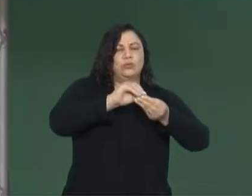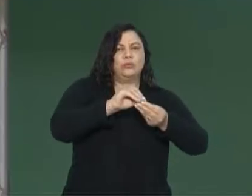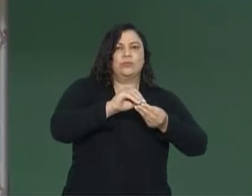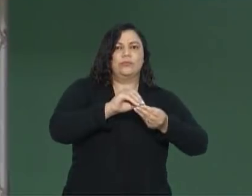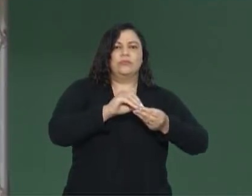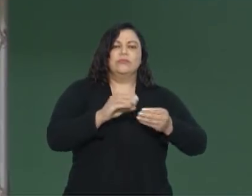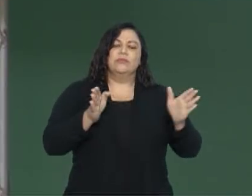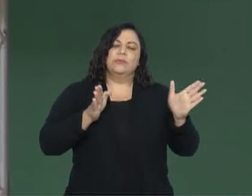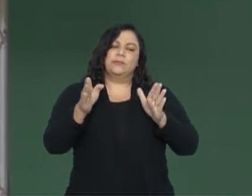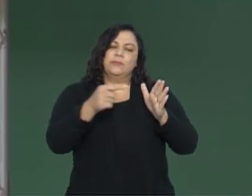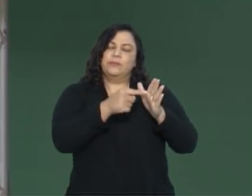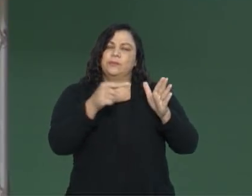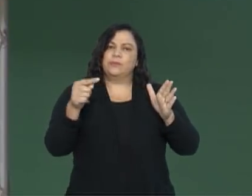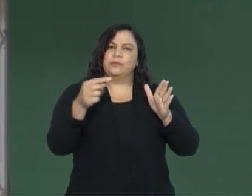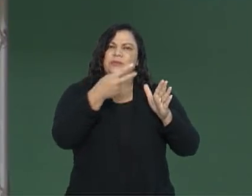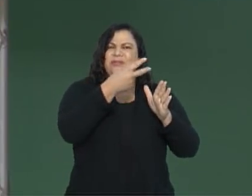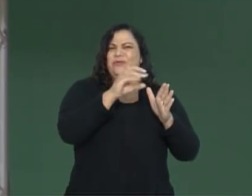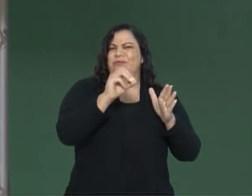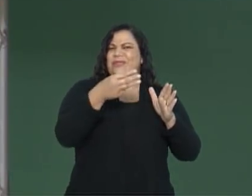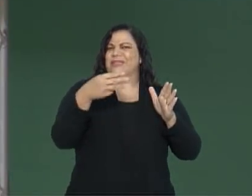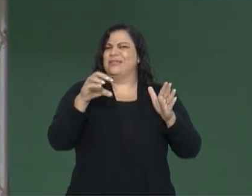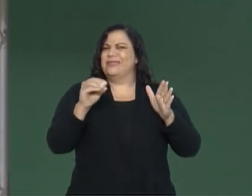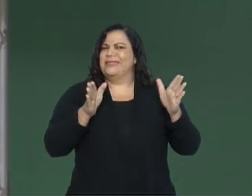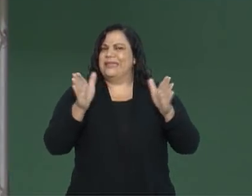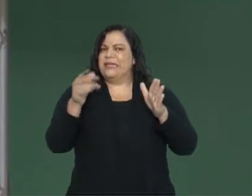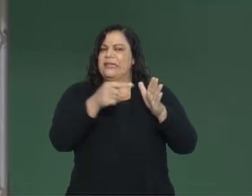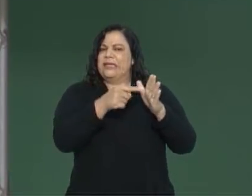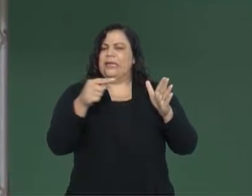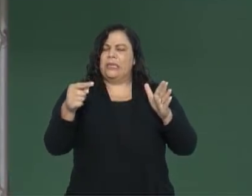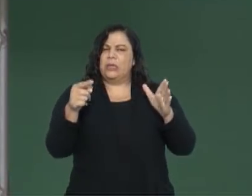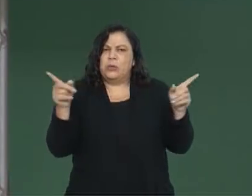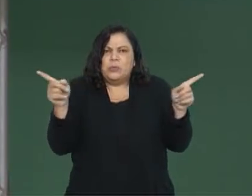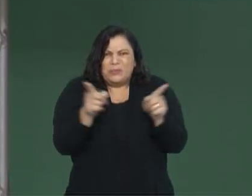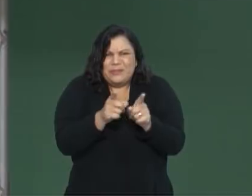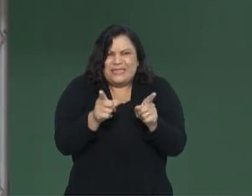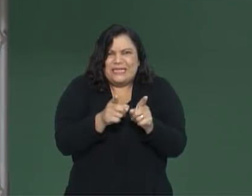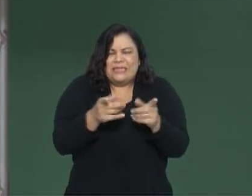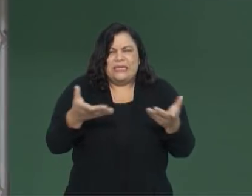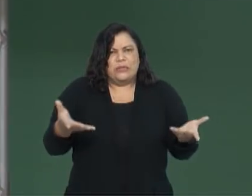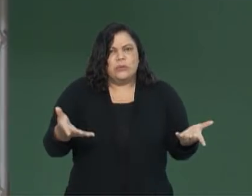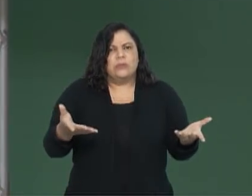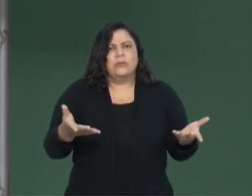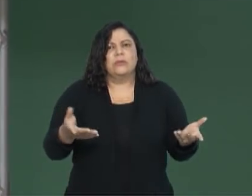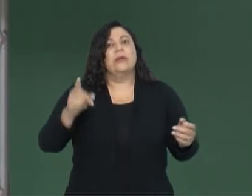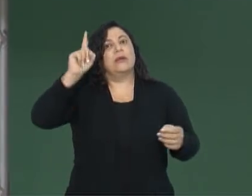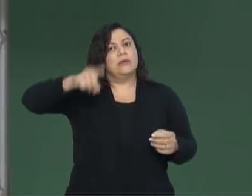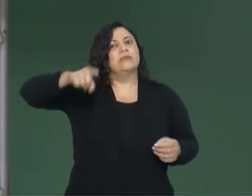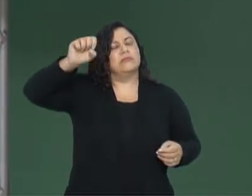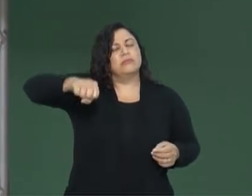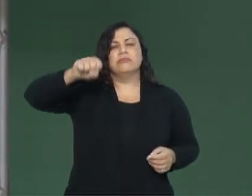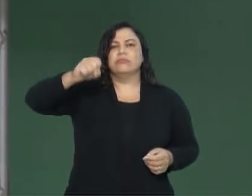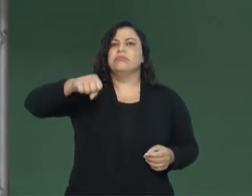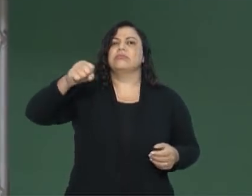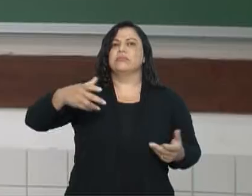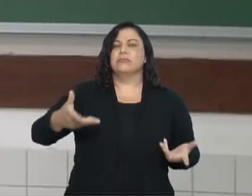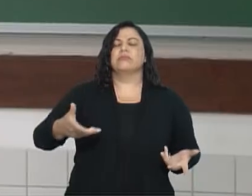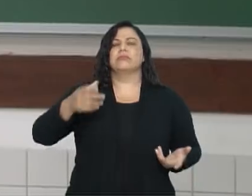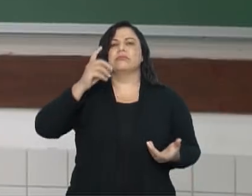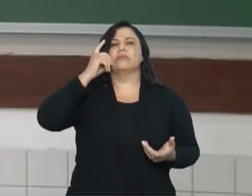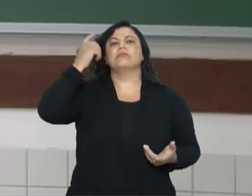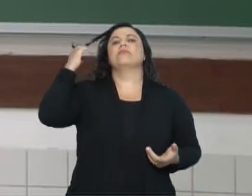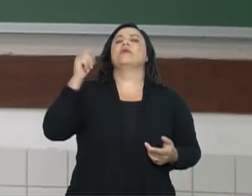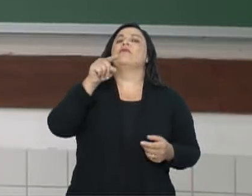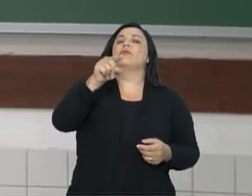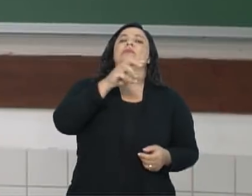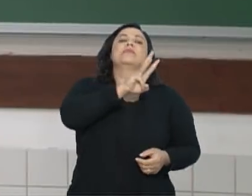de 20, 30 anos. Você vai me dizer, mas 20, 30 anos é um período curto? É. Vocês